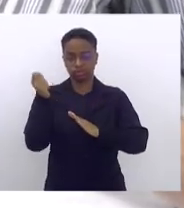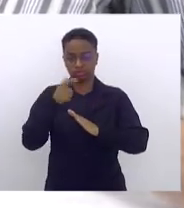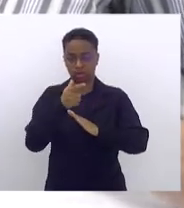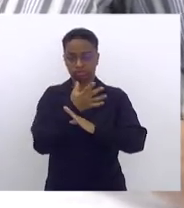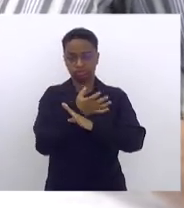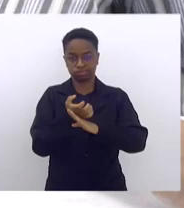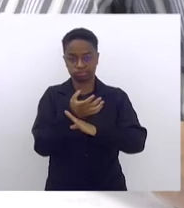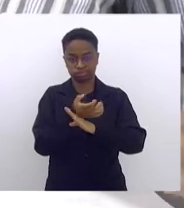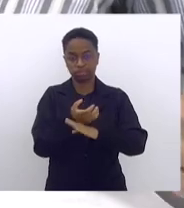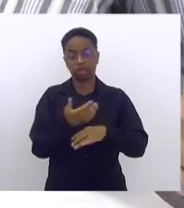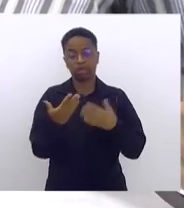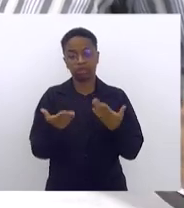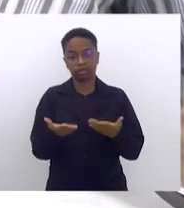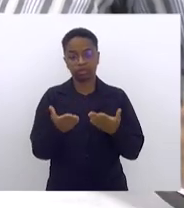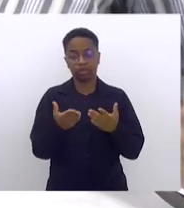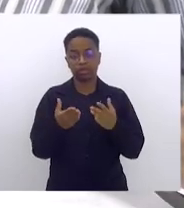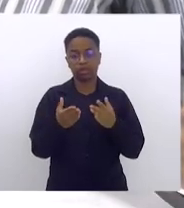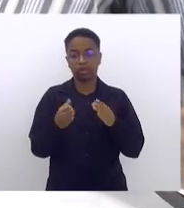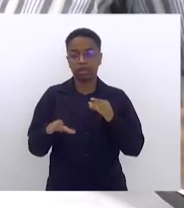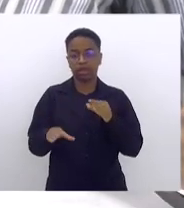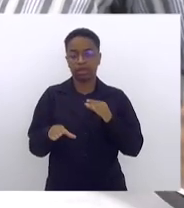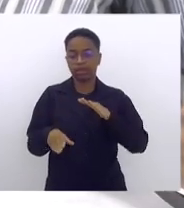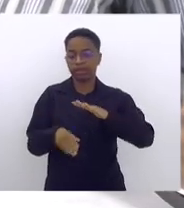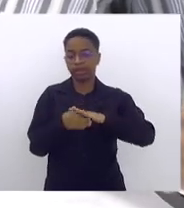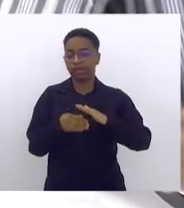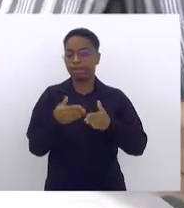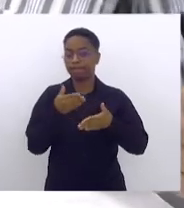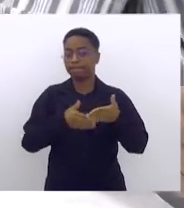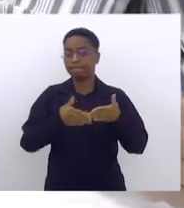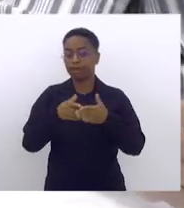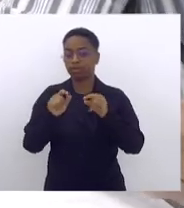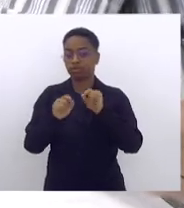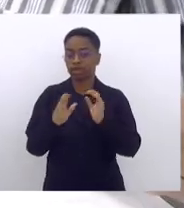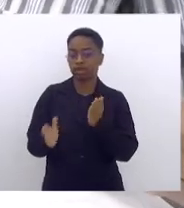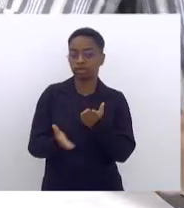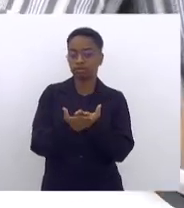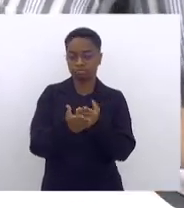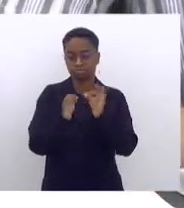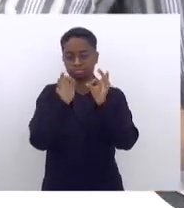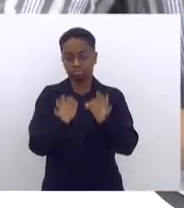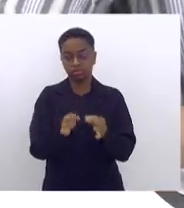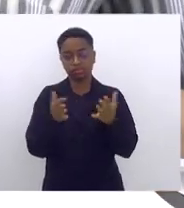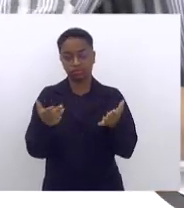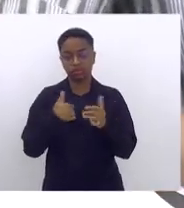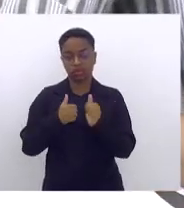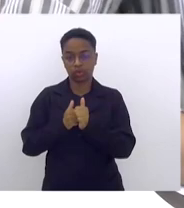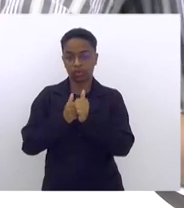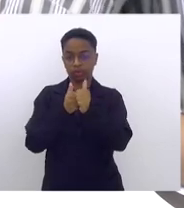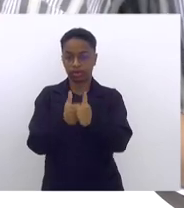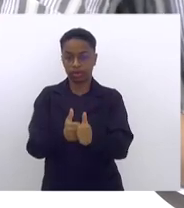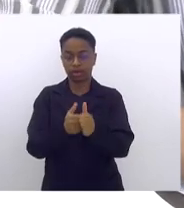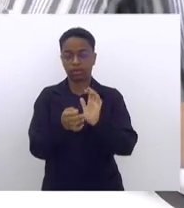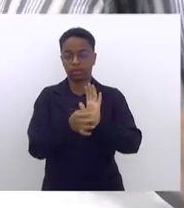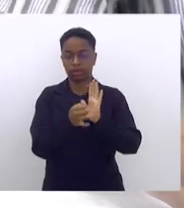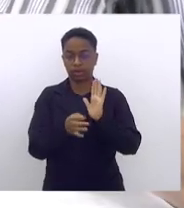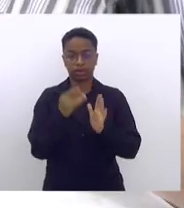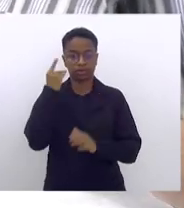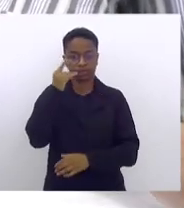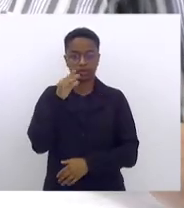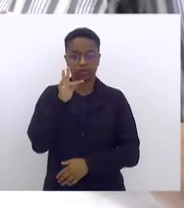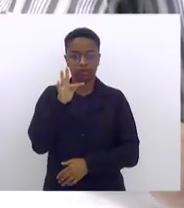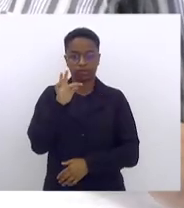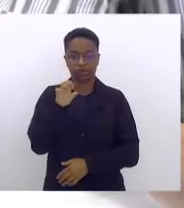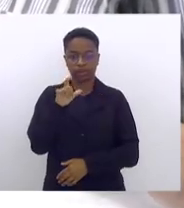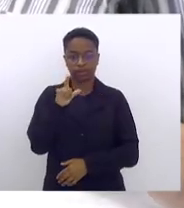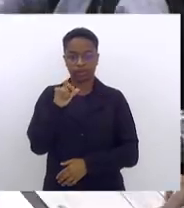emendas impedem que seja anexação e ficam corretas. Então, vou acompanhar o bom parecer do deputado Filipinho